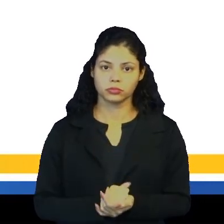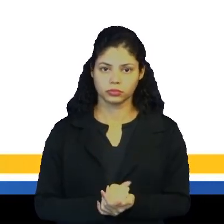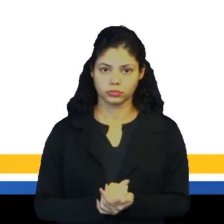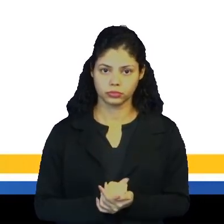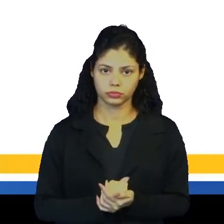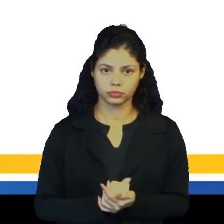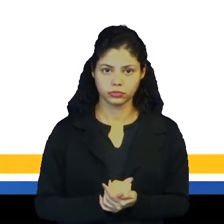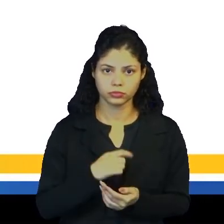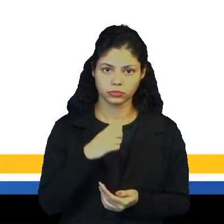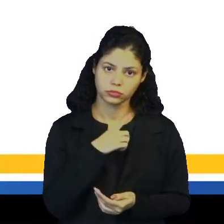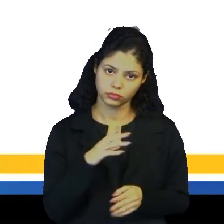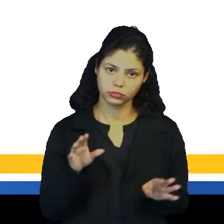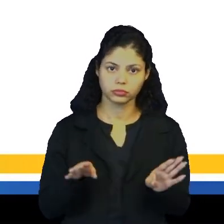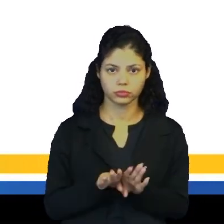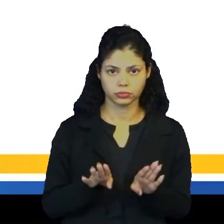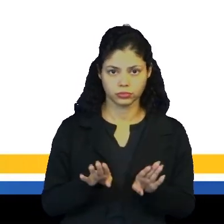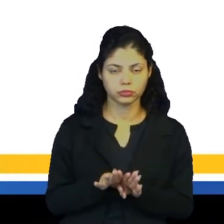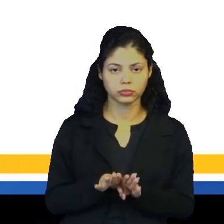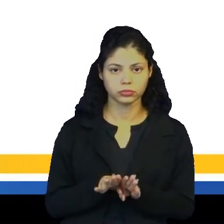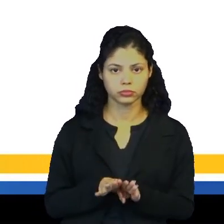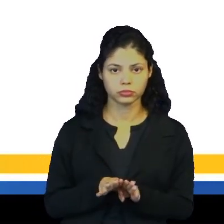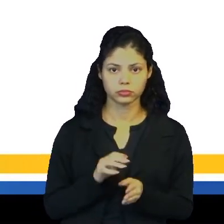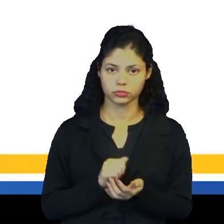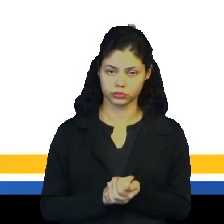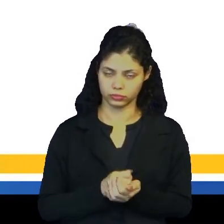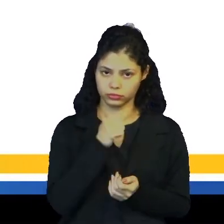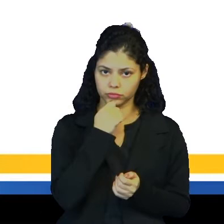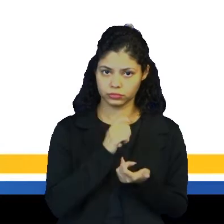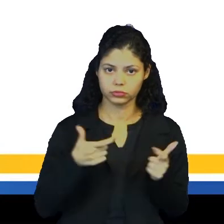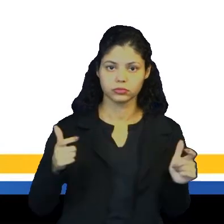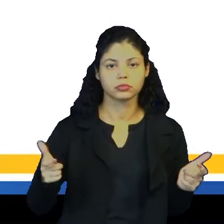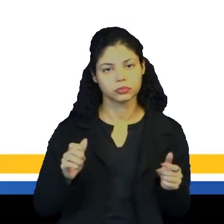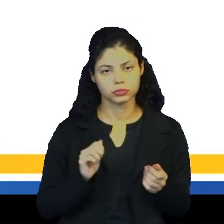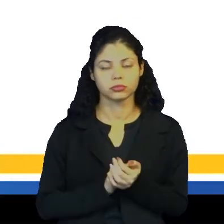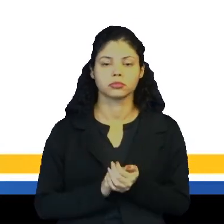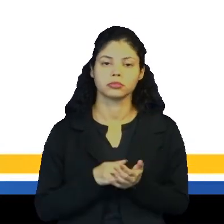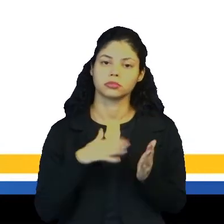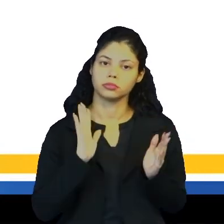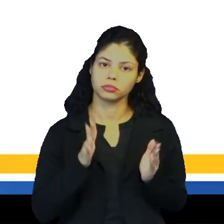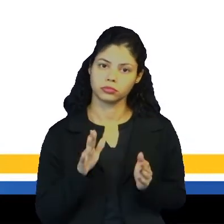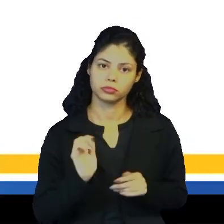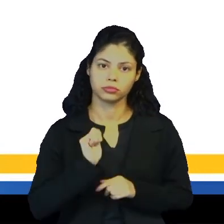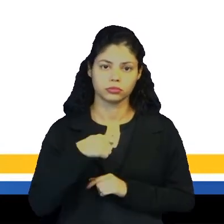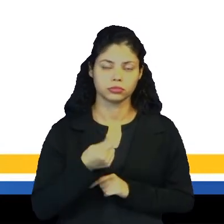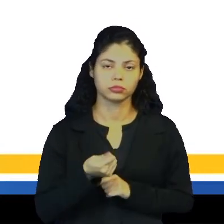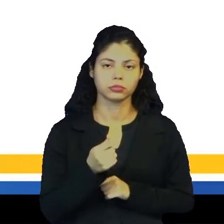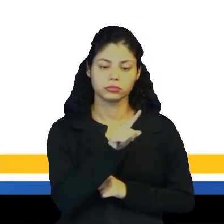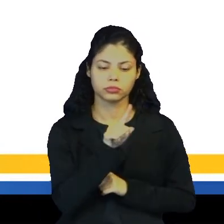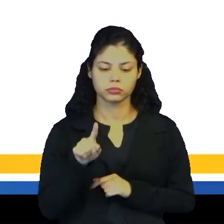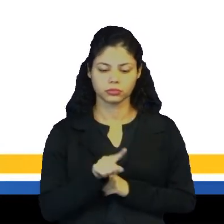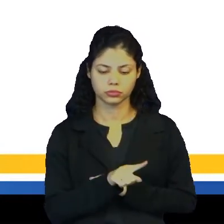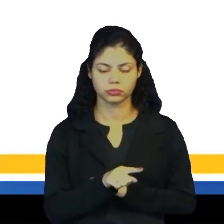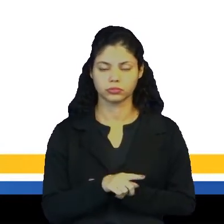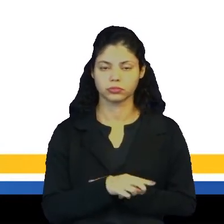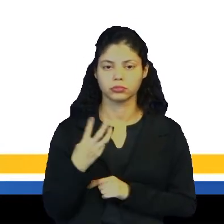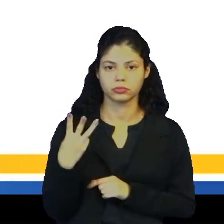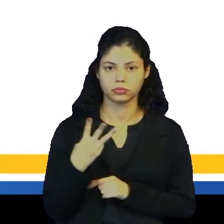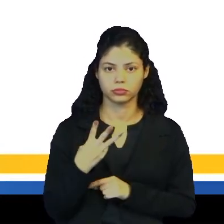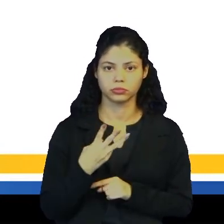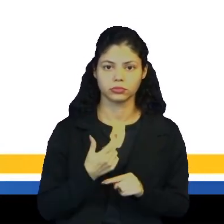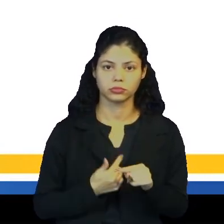e 3 sétimos, a 4 quintos vai ser muito maior, né? E aí já colocamos o símbolo de maior do que